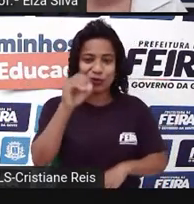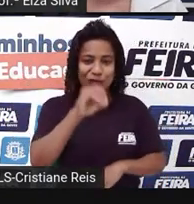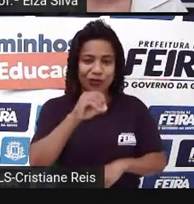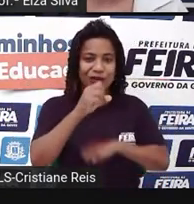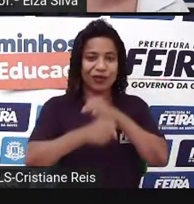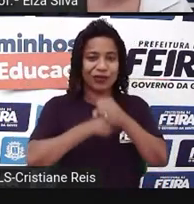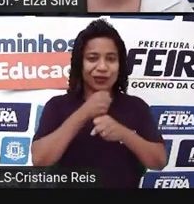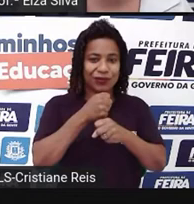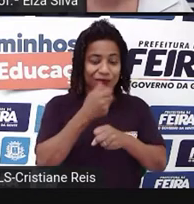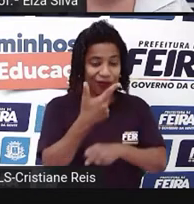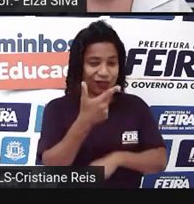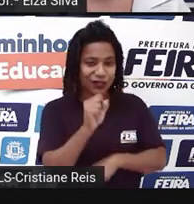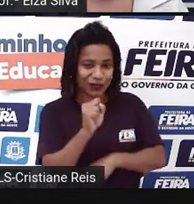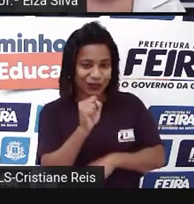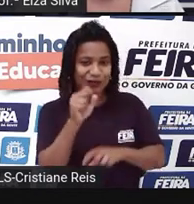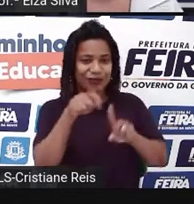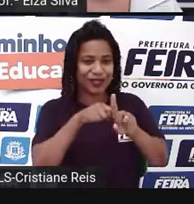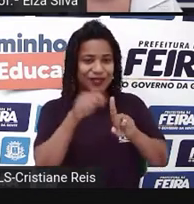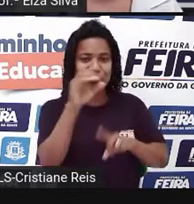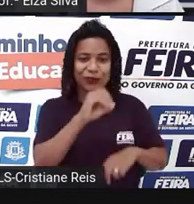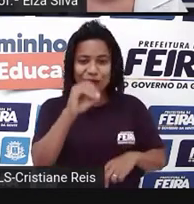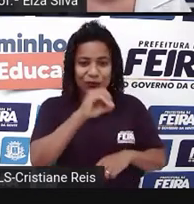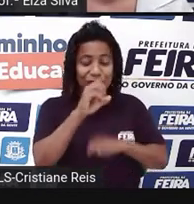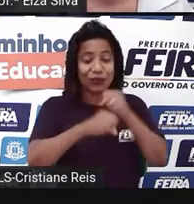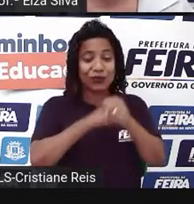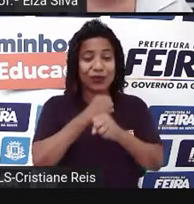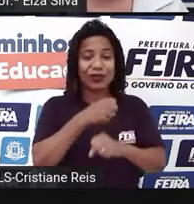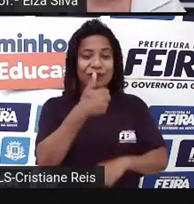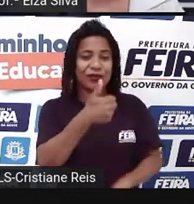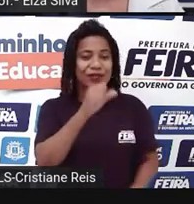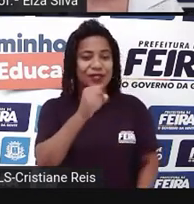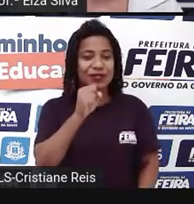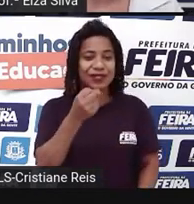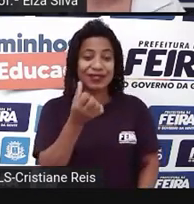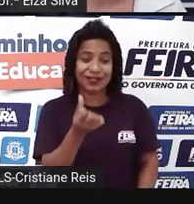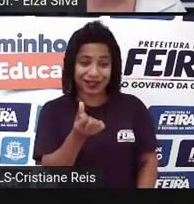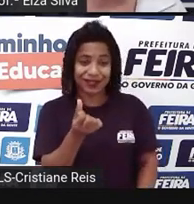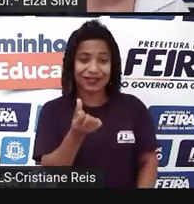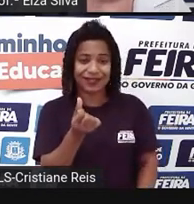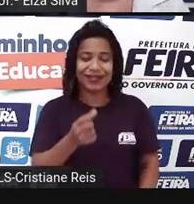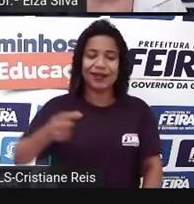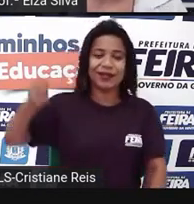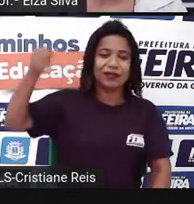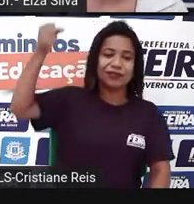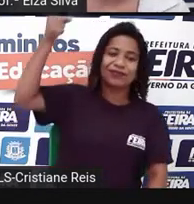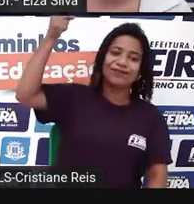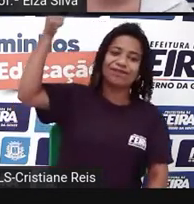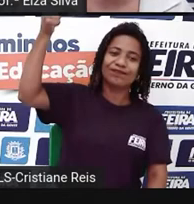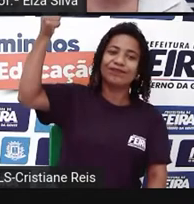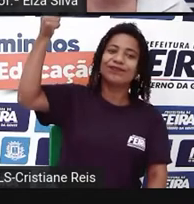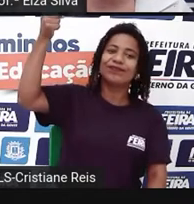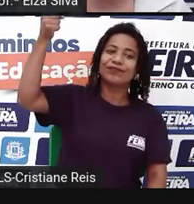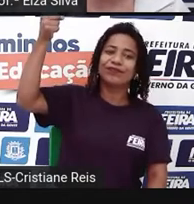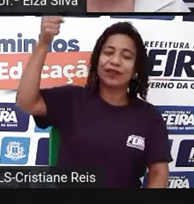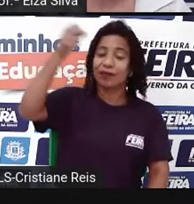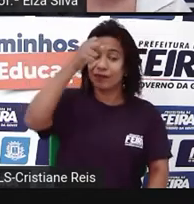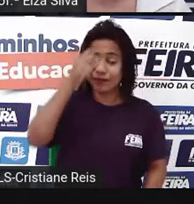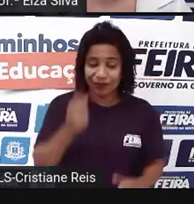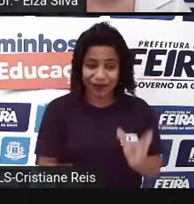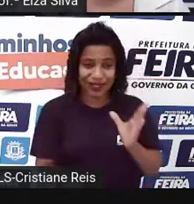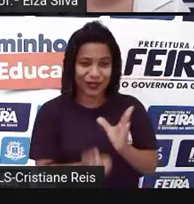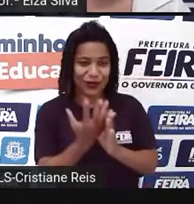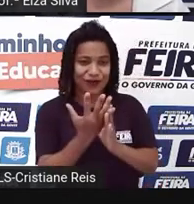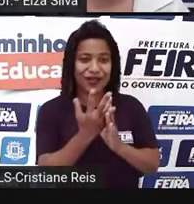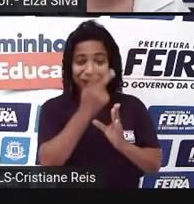28, 1886, 28 de outubro de 1886, a Estátua da Liberdade passou a ser visitada por milhares e